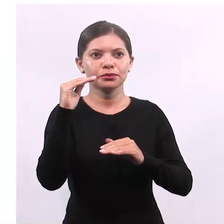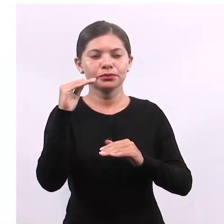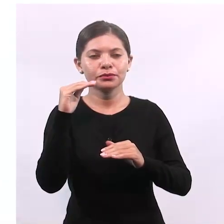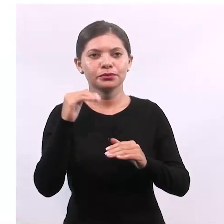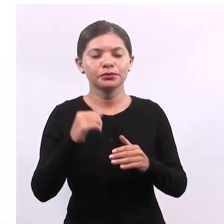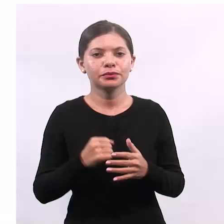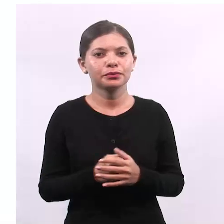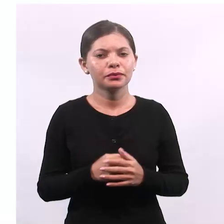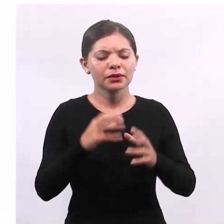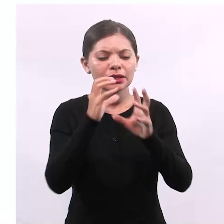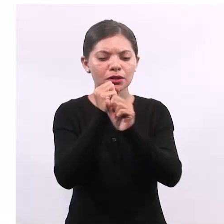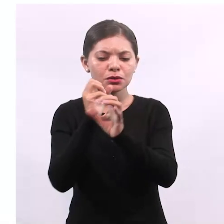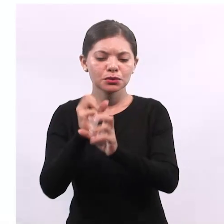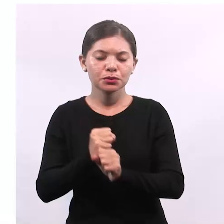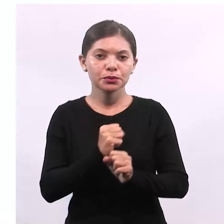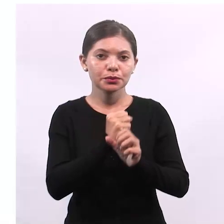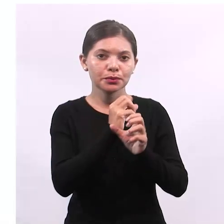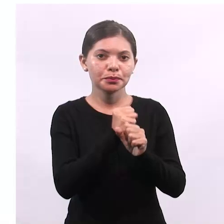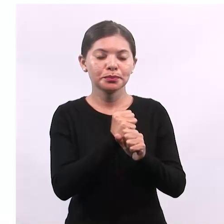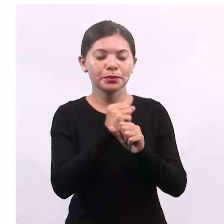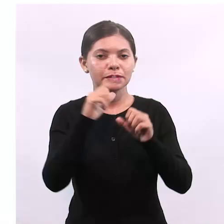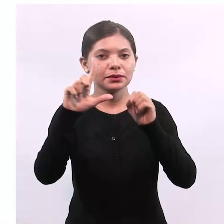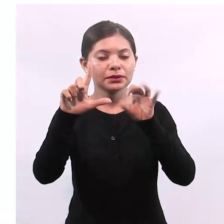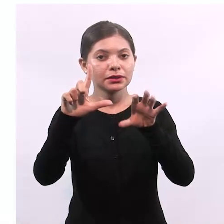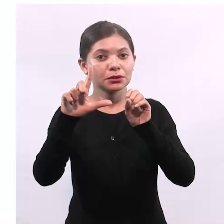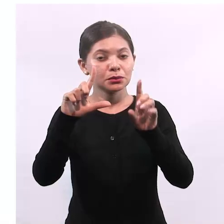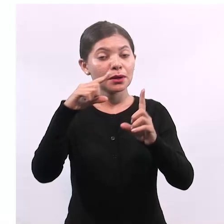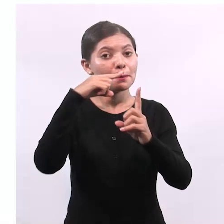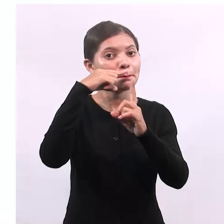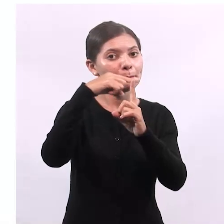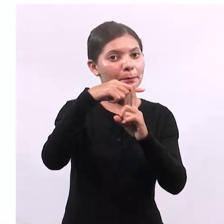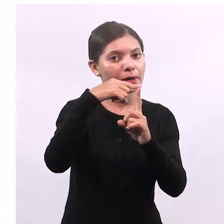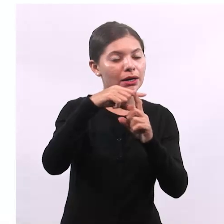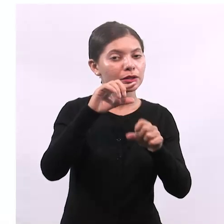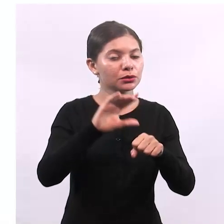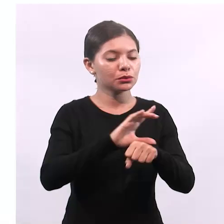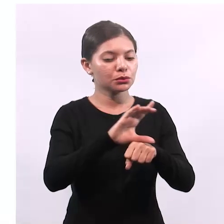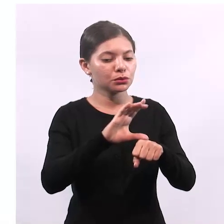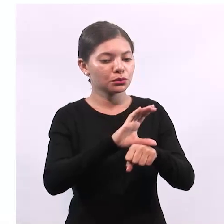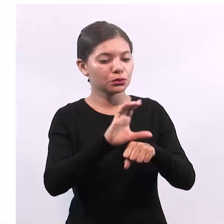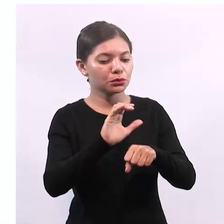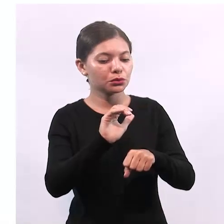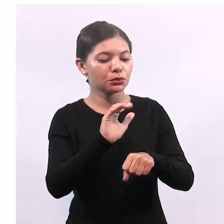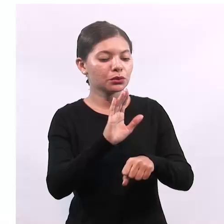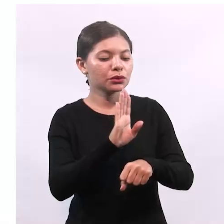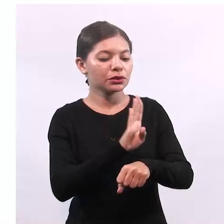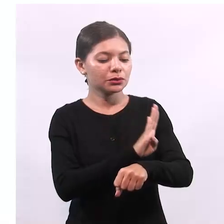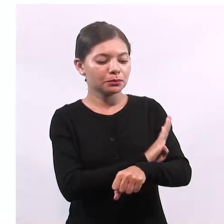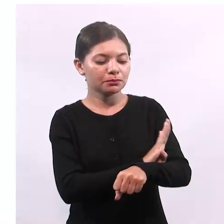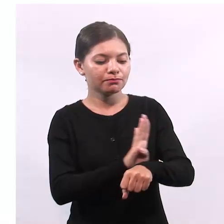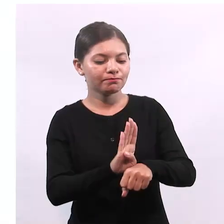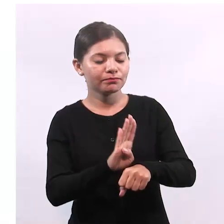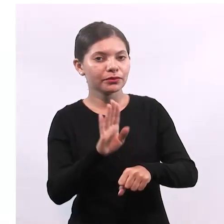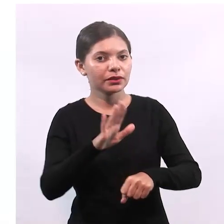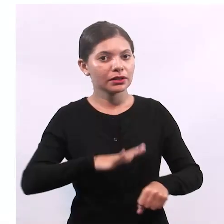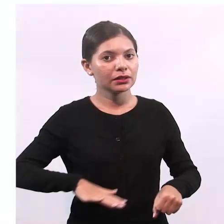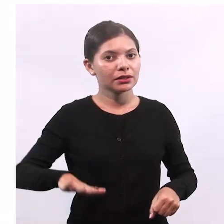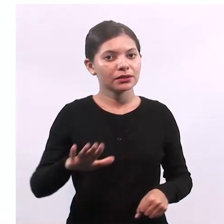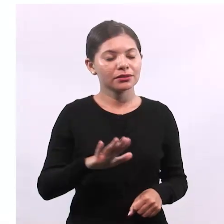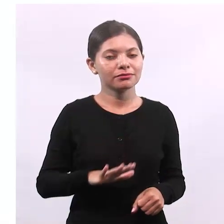somando essa faixa de valores com licenciatura mas os cursos de bacharelado